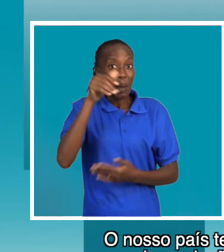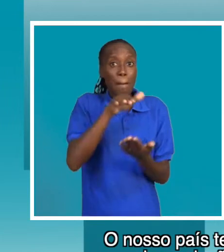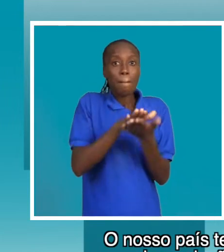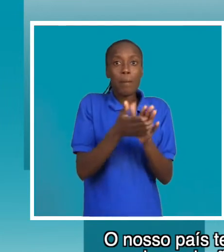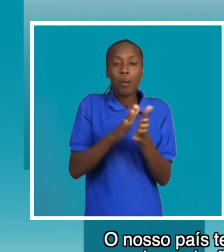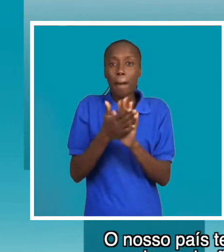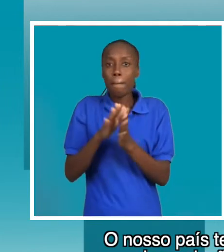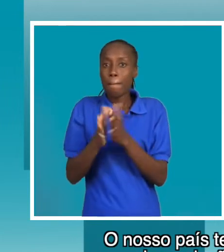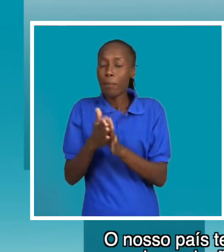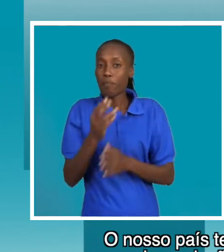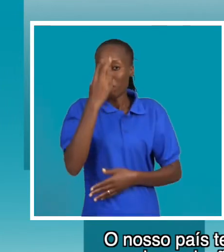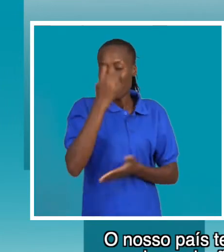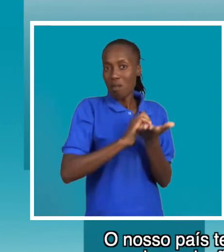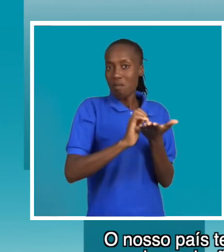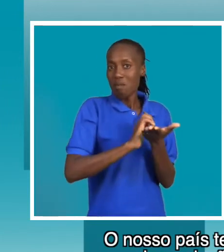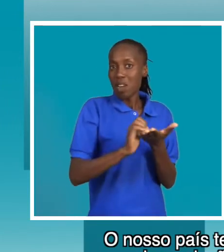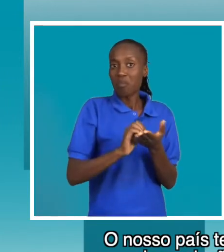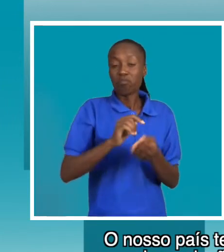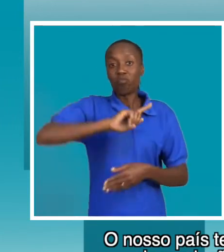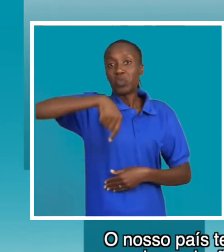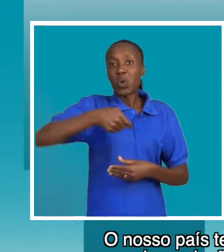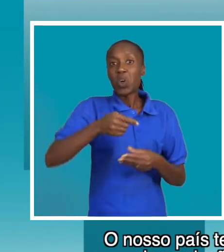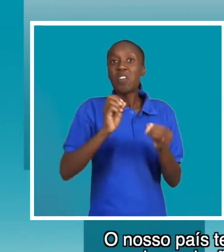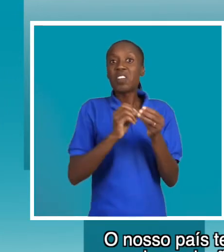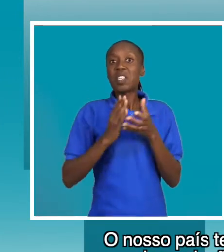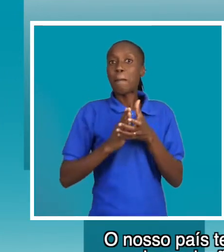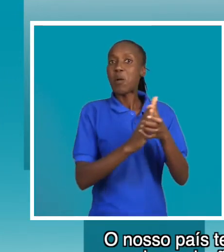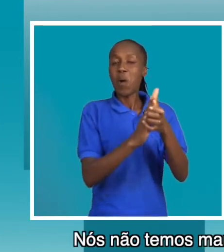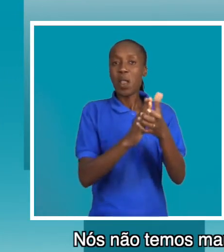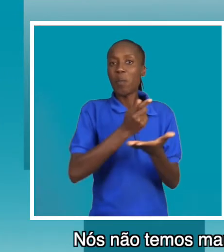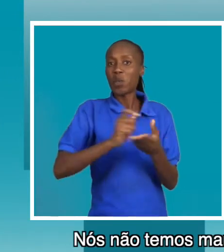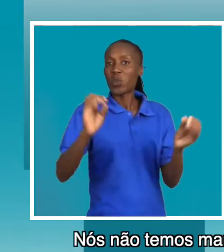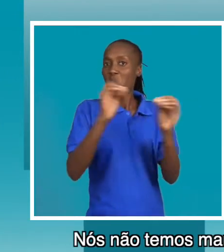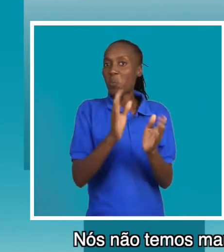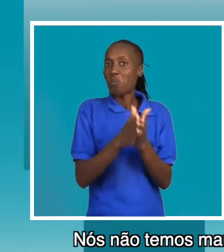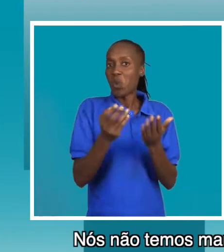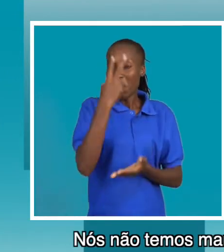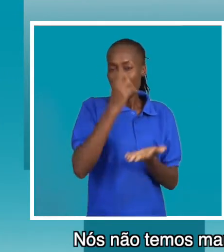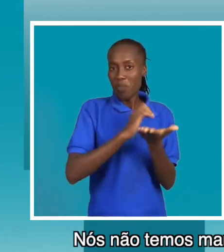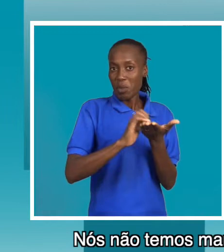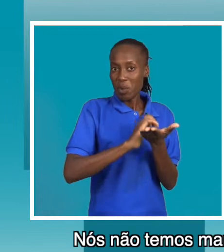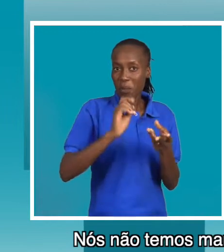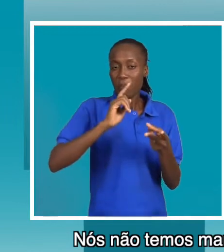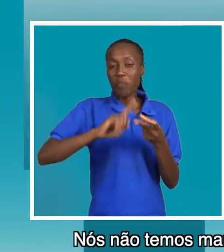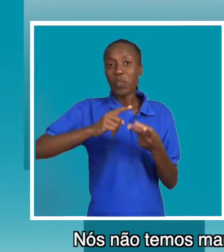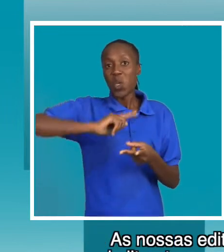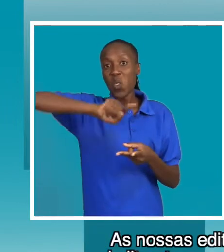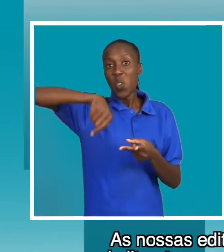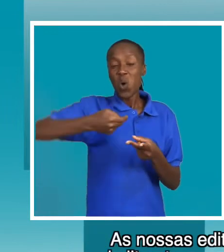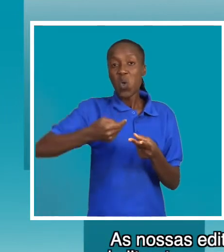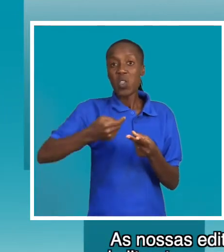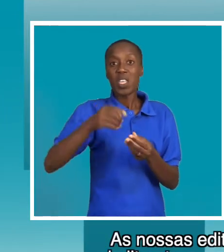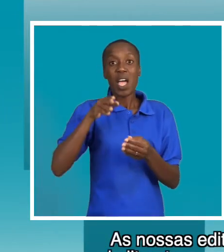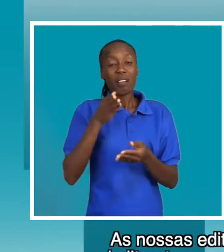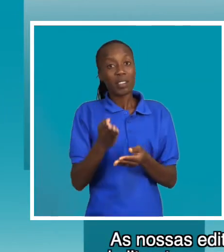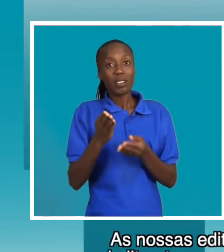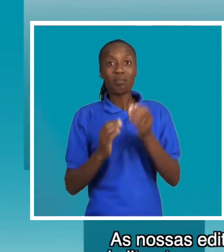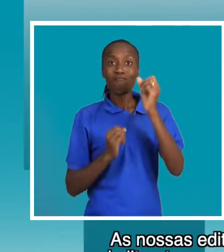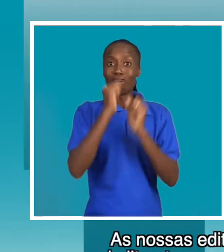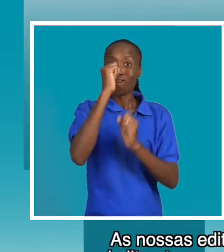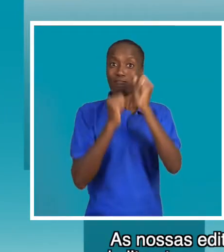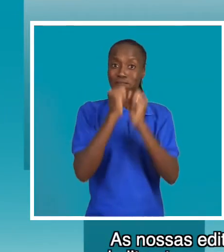tem uma dificuldade neste momento de produção de materiais didáticos em braile. Nós não temos manuais escolares em braile, por exemplo. As